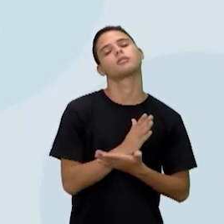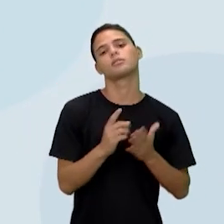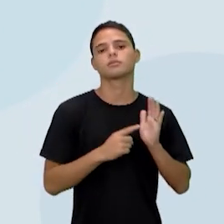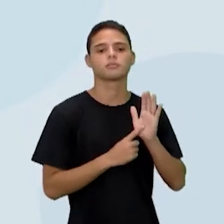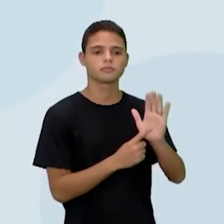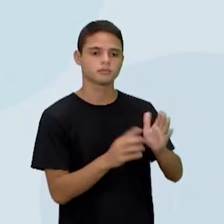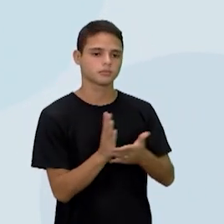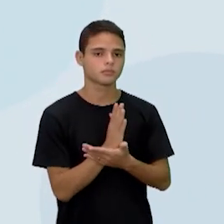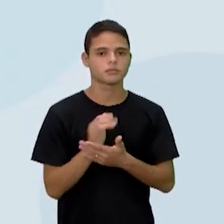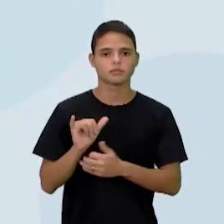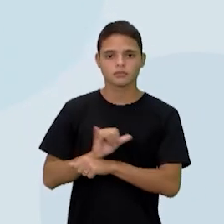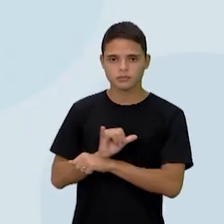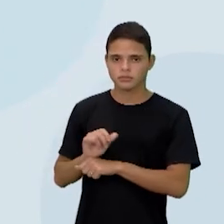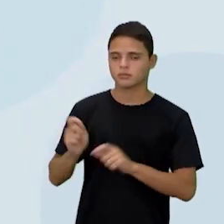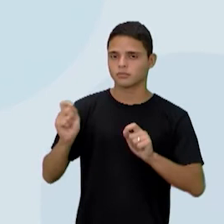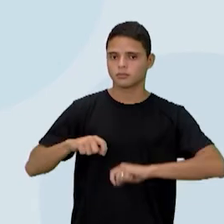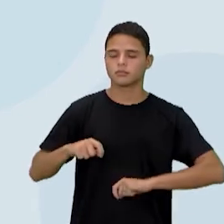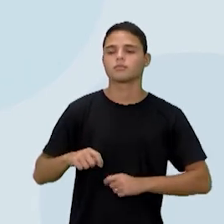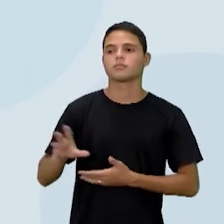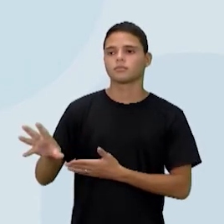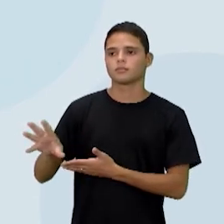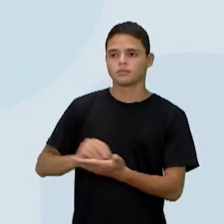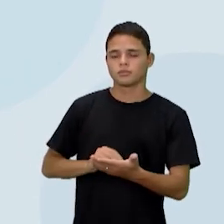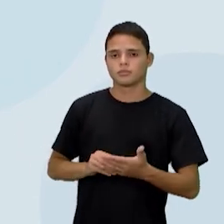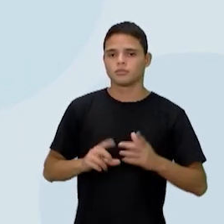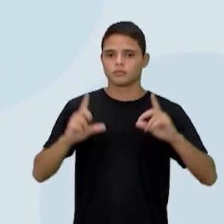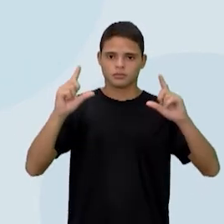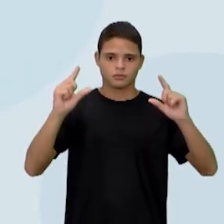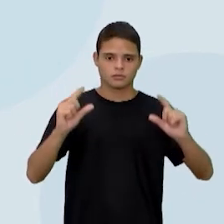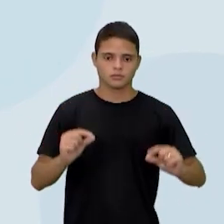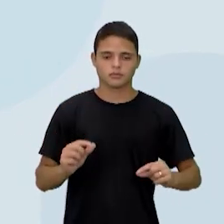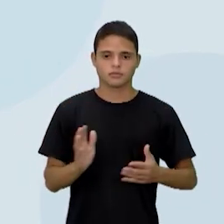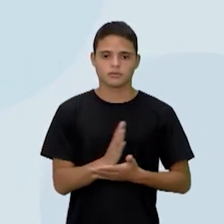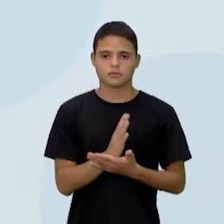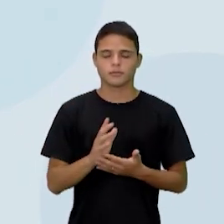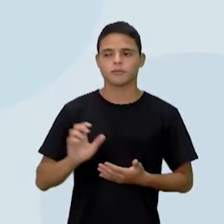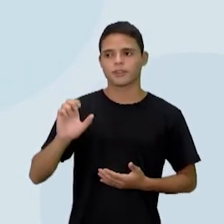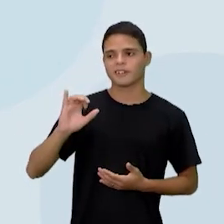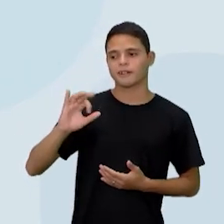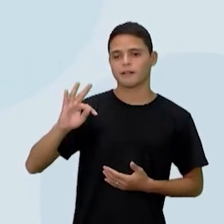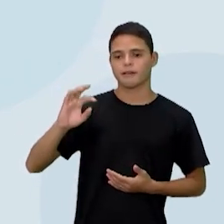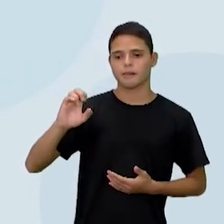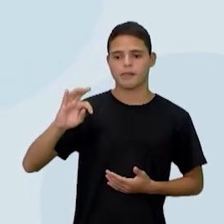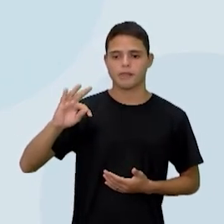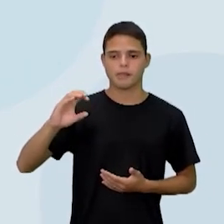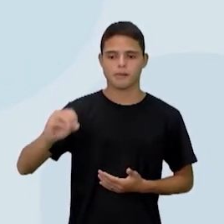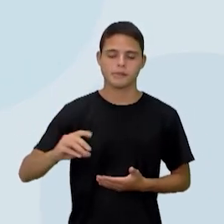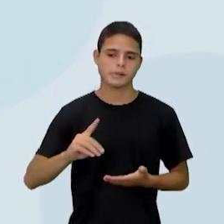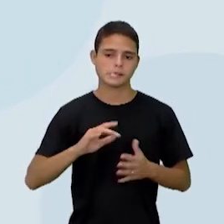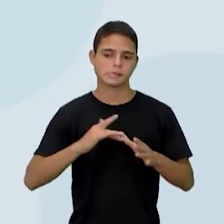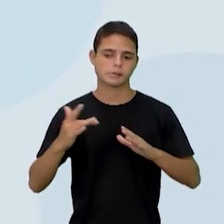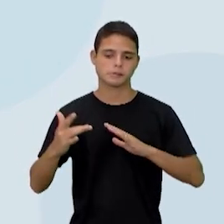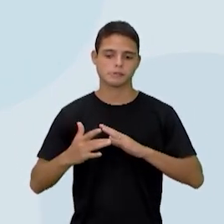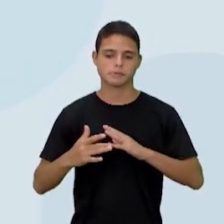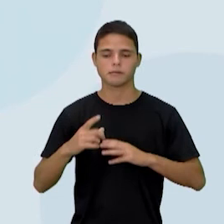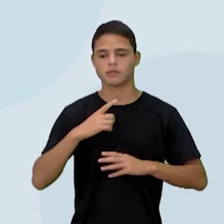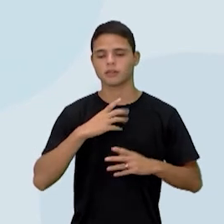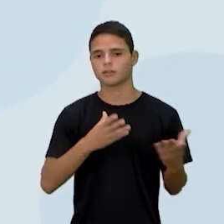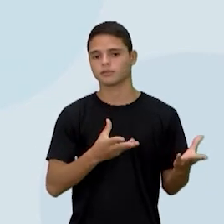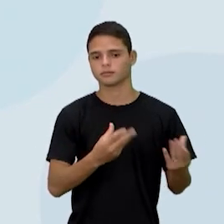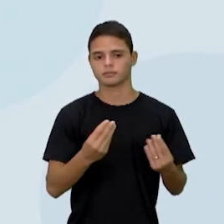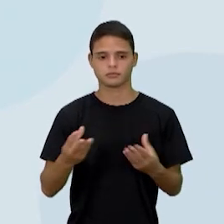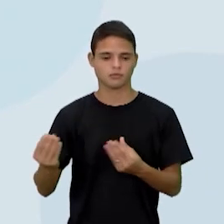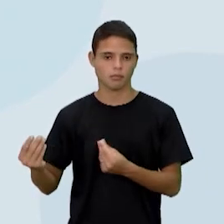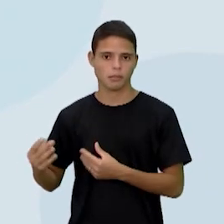possíveis estratégias que podem ser adotadas para diminuir os efeitos negativos da propaganda em redes sociais. Tenho discutido muito também a